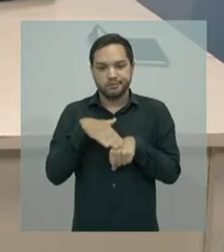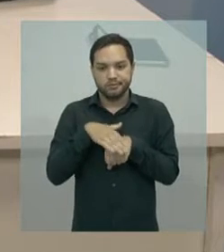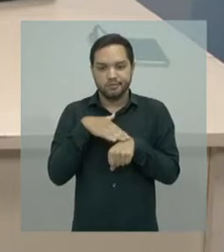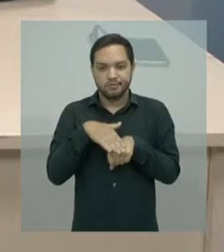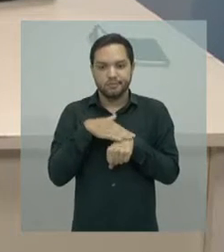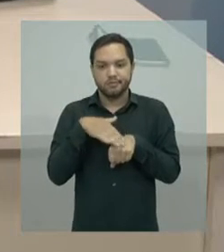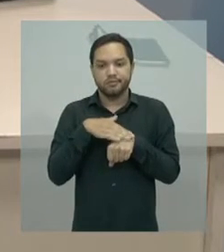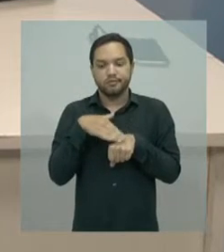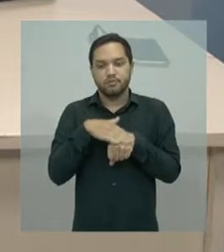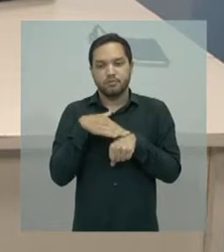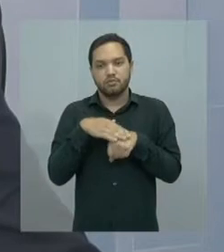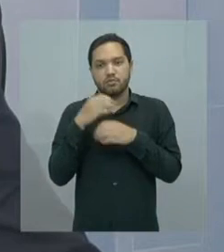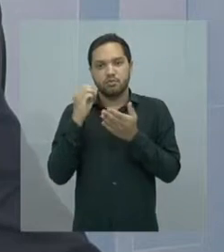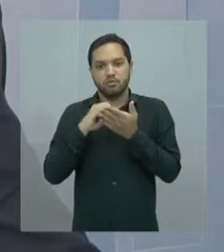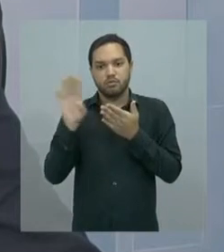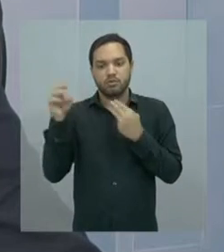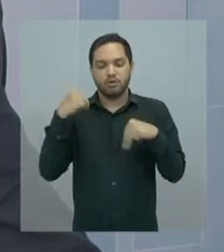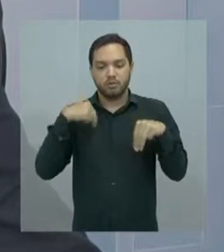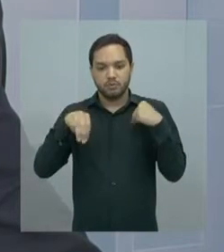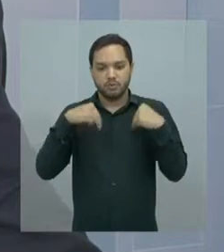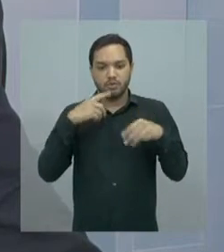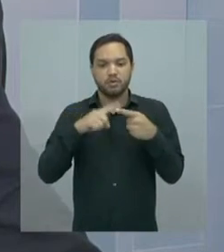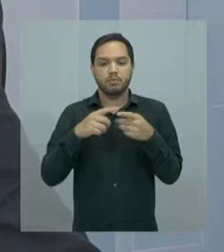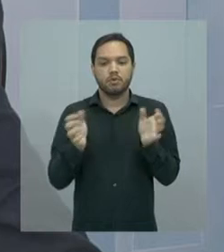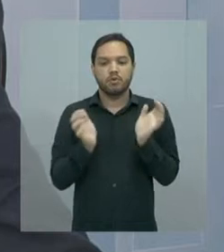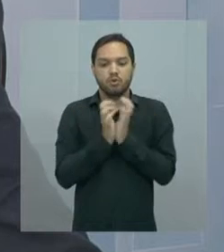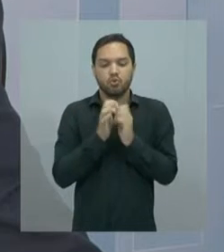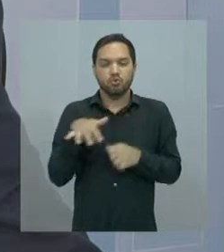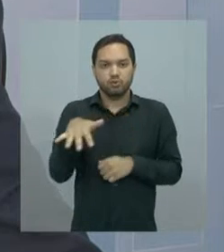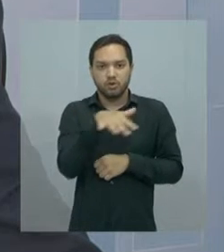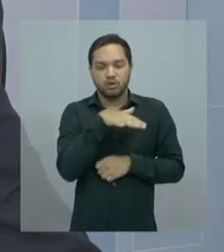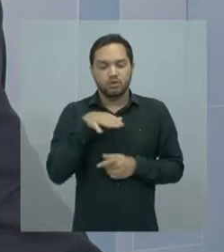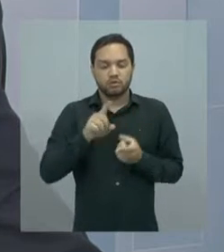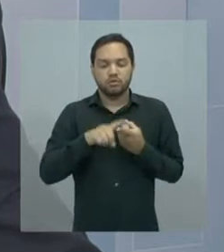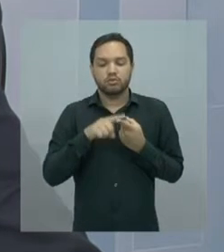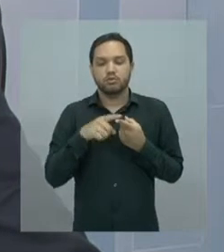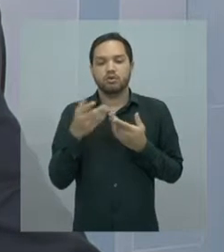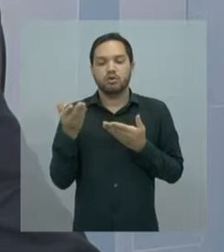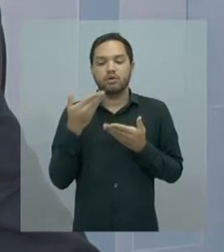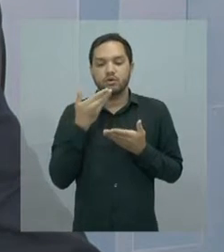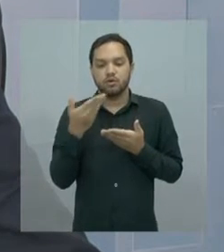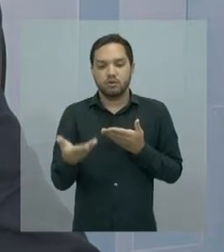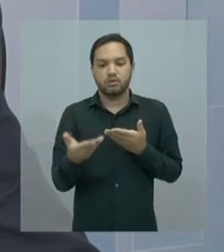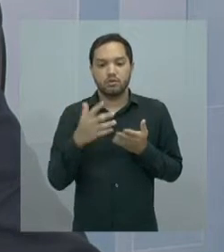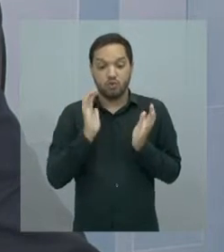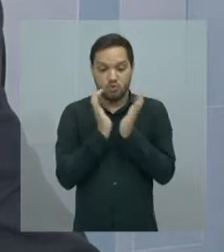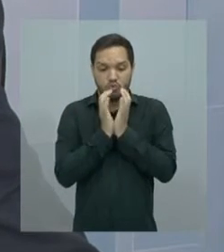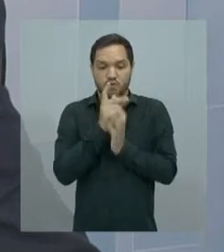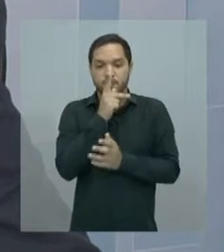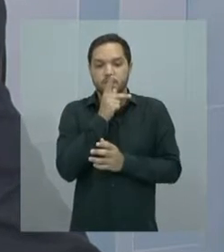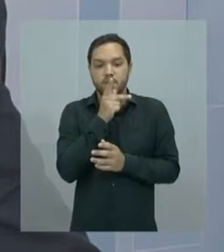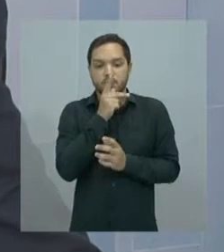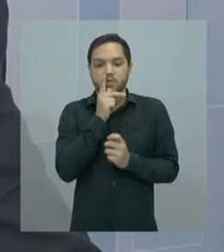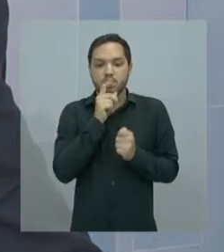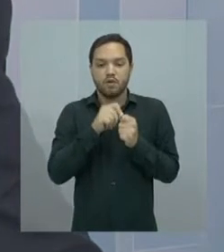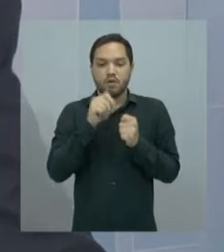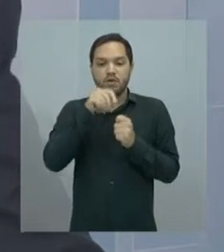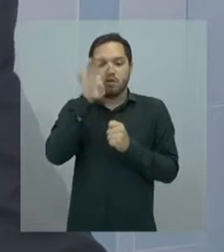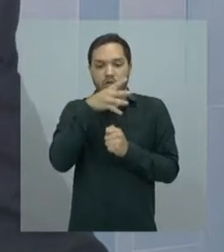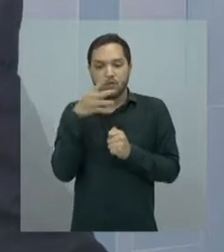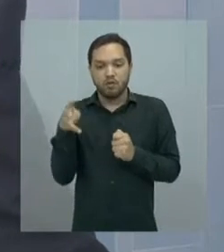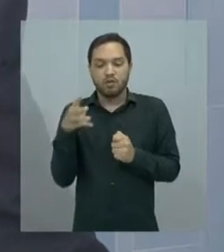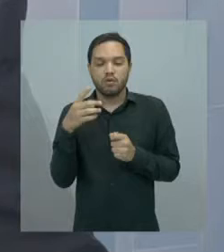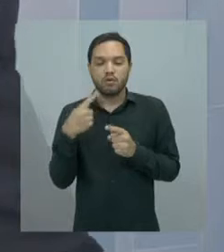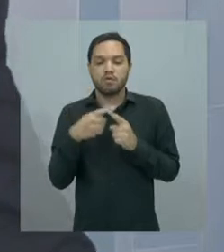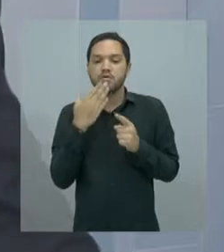para a ministra, nós estamos criando um grupo geral, nós estamos solicitando que a nossa bancada faça um projeto de lei pedindo um referendo. Porque